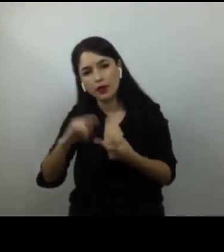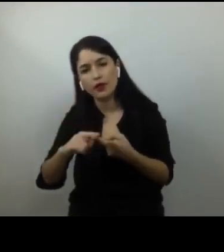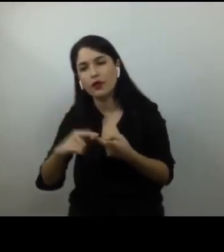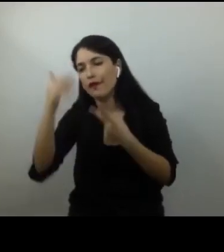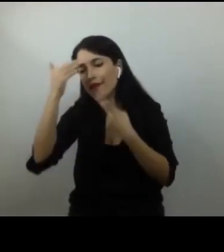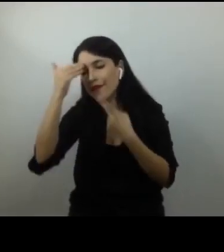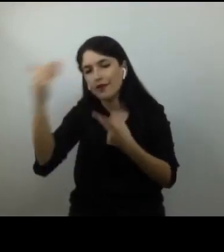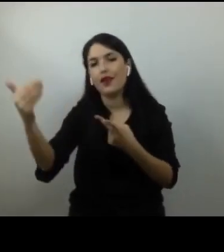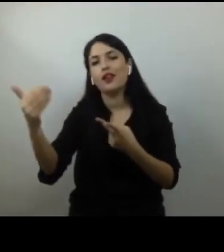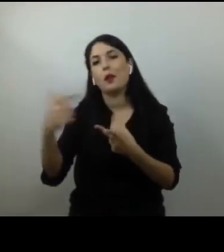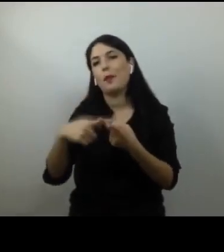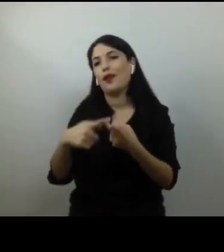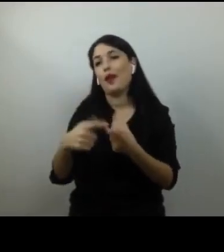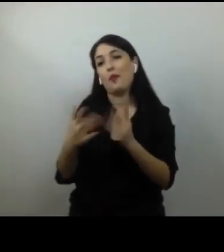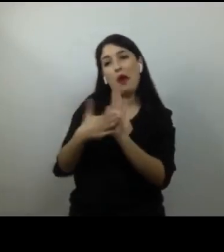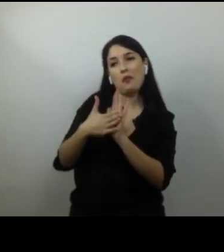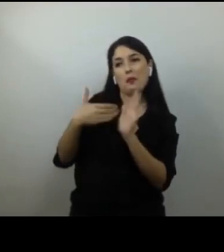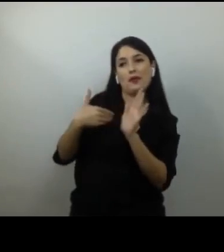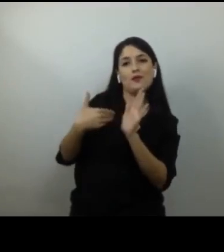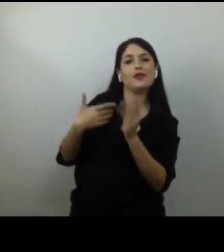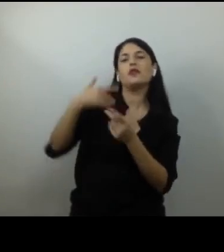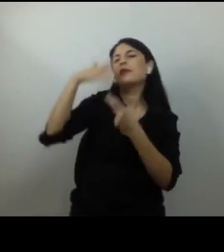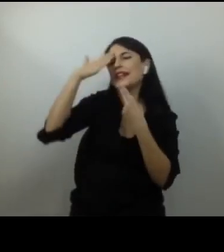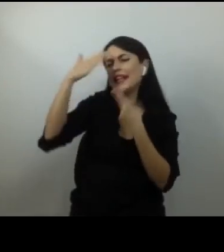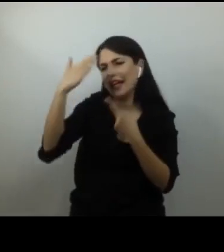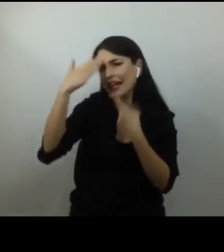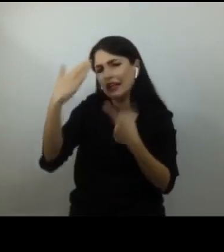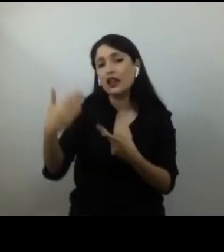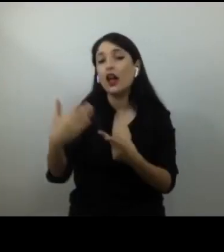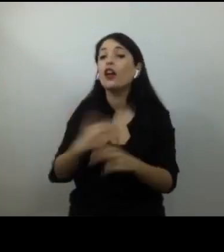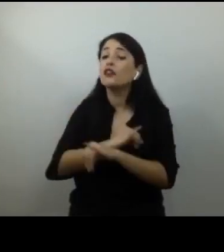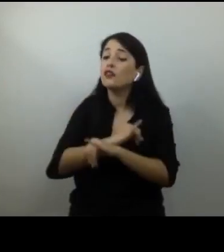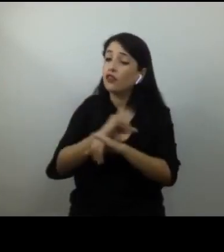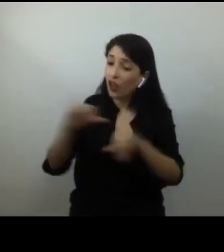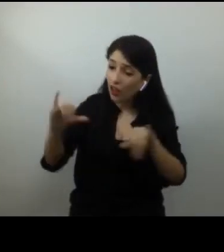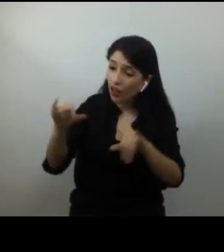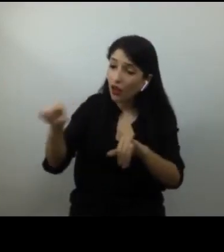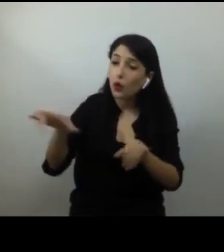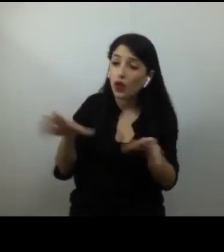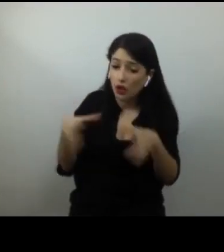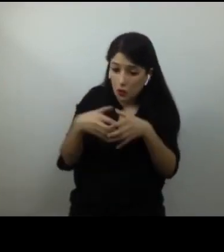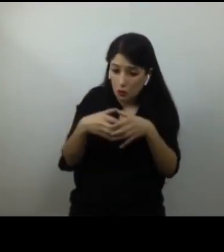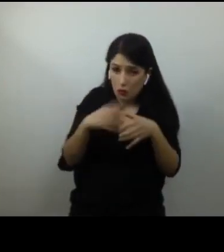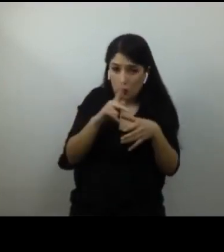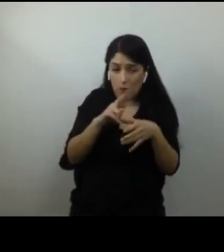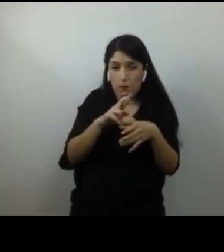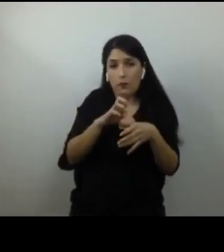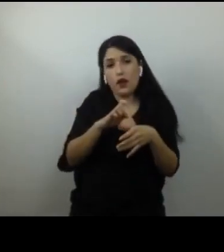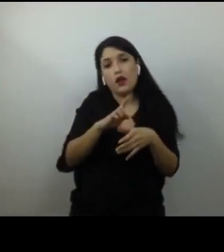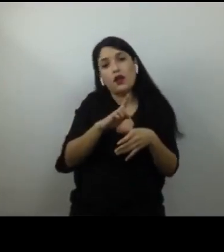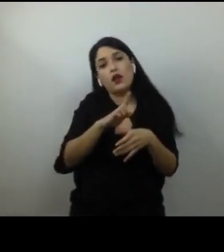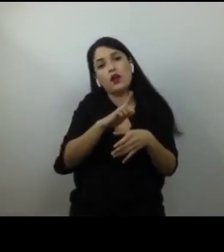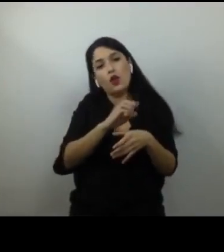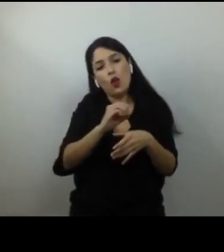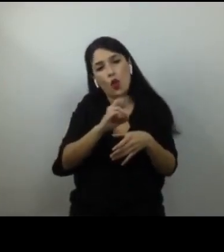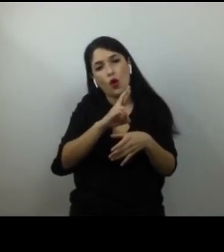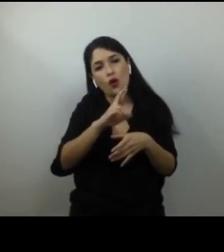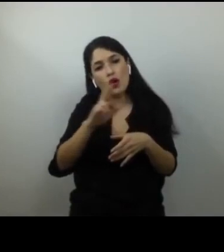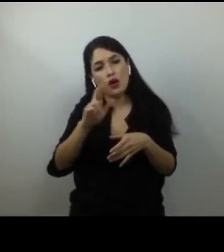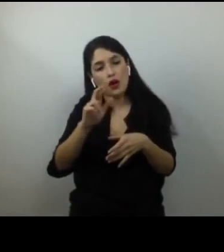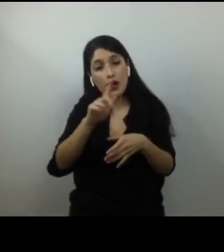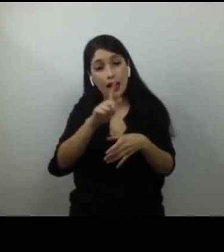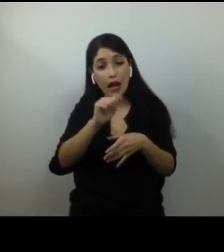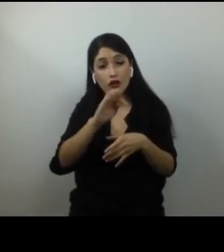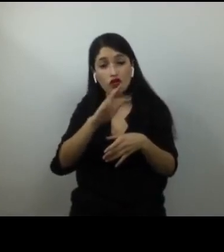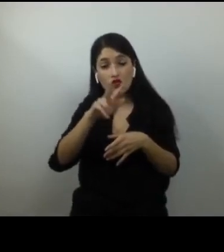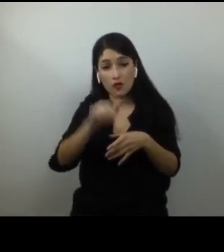aos dois que o grupo Prerrogativas foi nessa trajetória nossa no Conselho Federal muito, muito